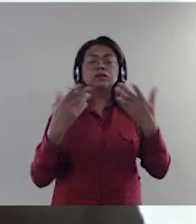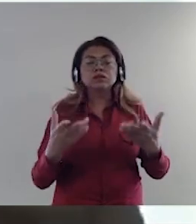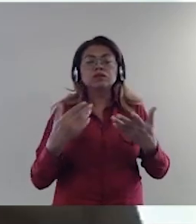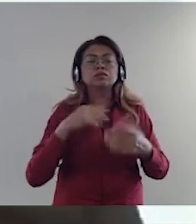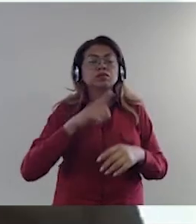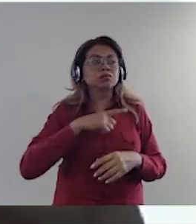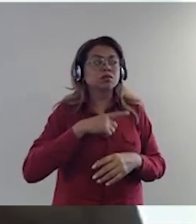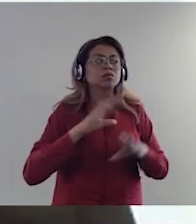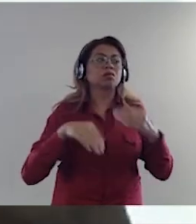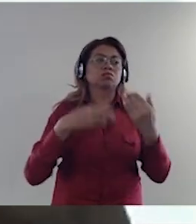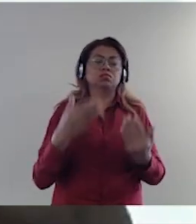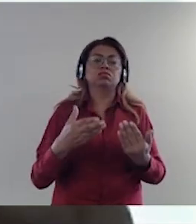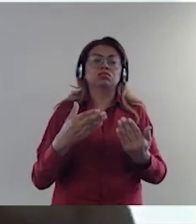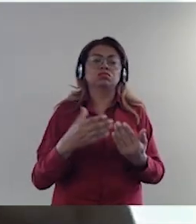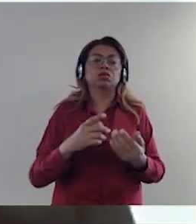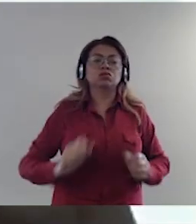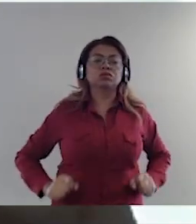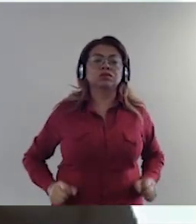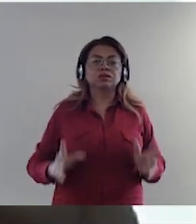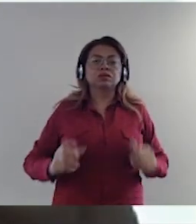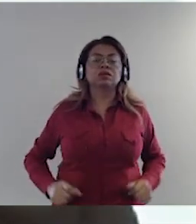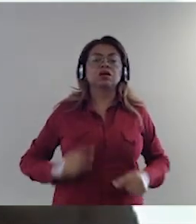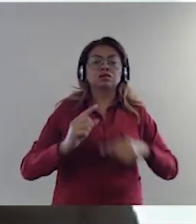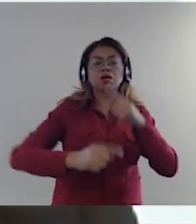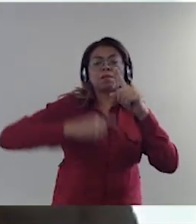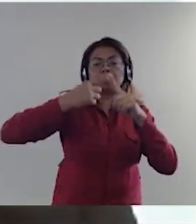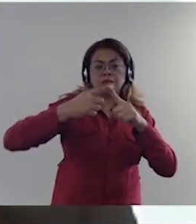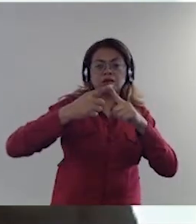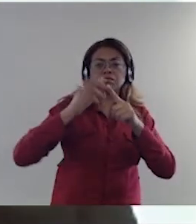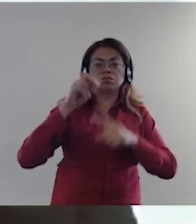gastos adicionais dos condomínios,